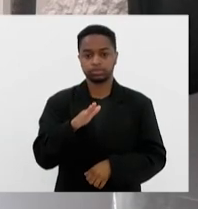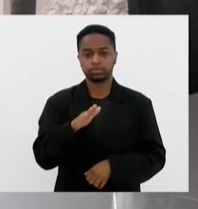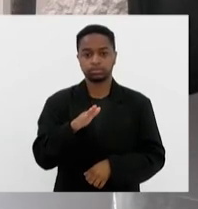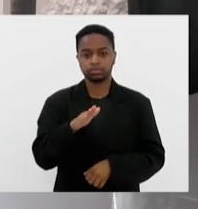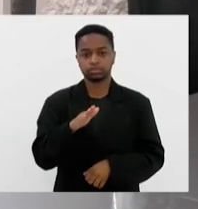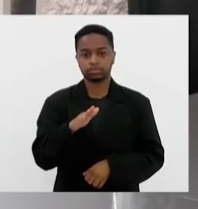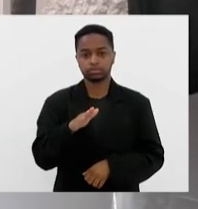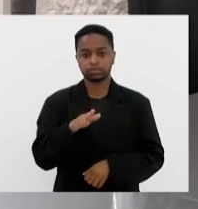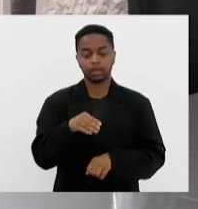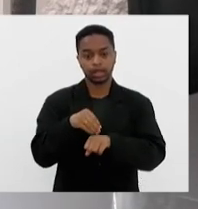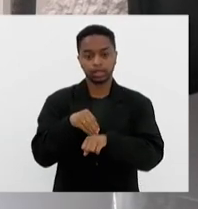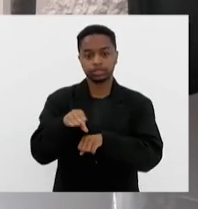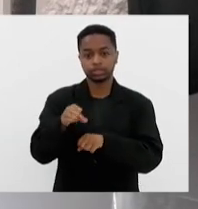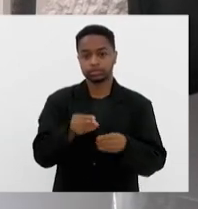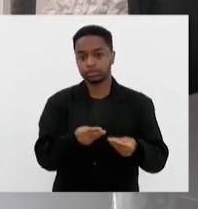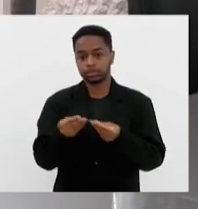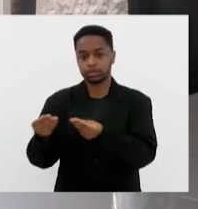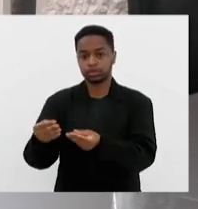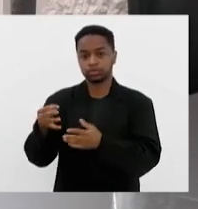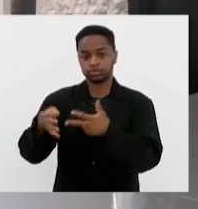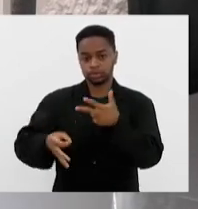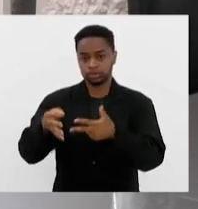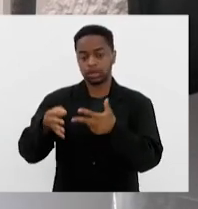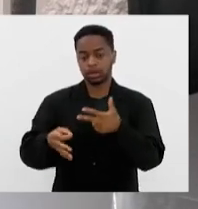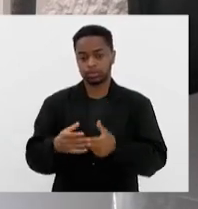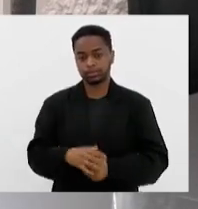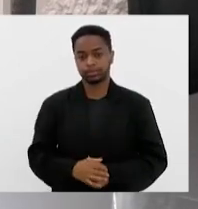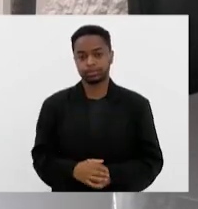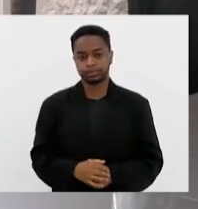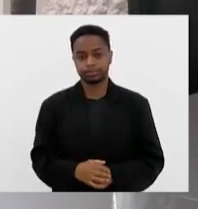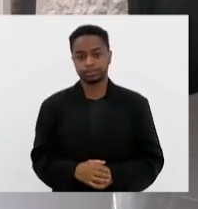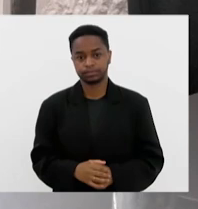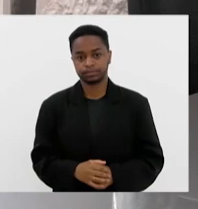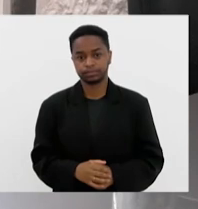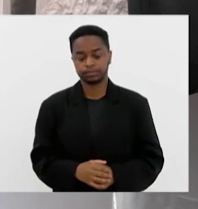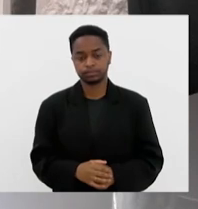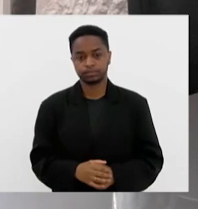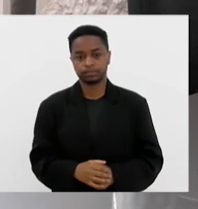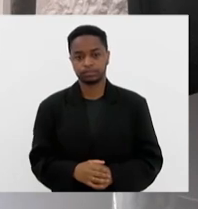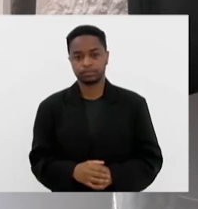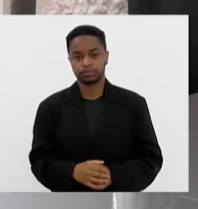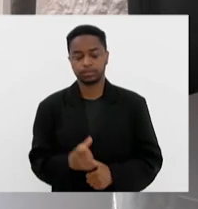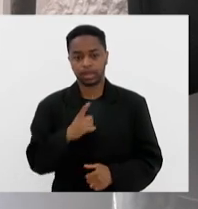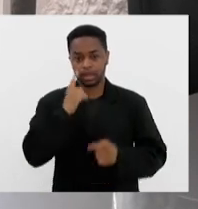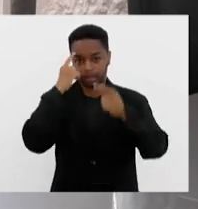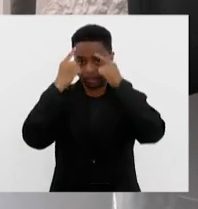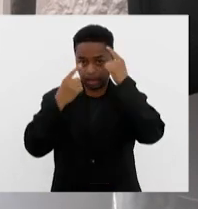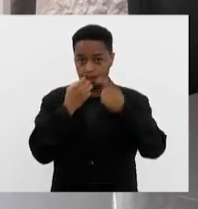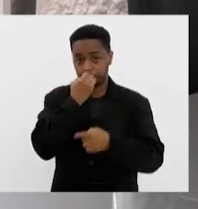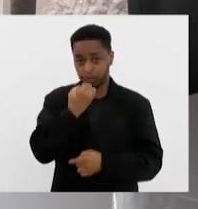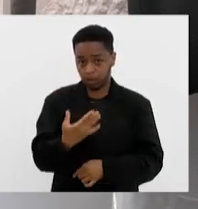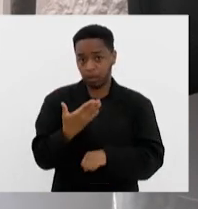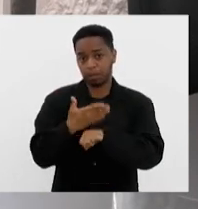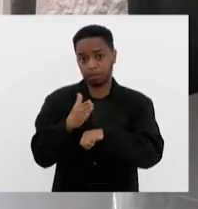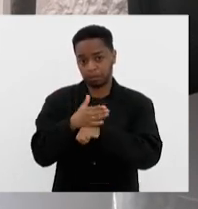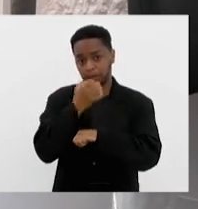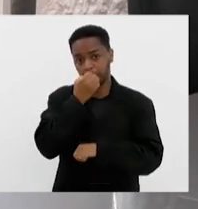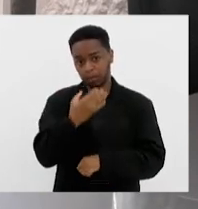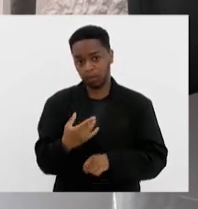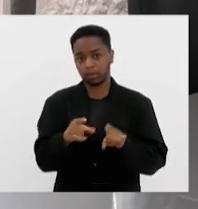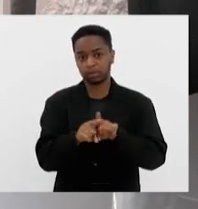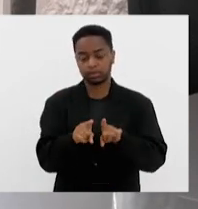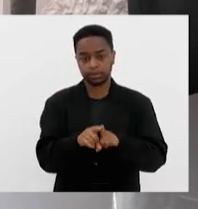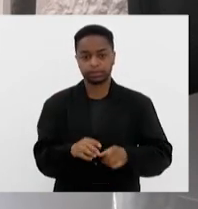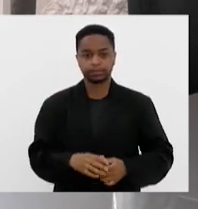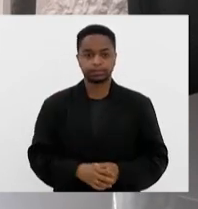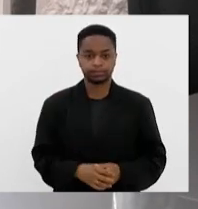possamos produzir mais indicações para o Poder Judiciário, inclusive, de boas ideias, boas práticas.